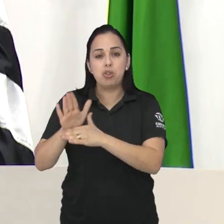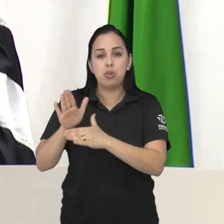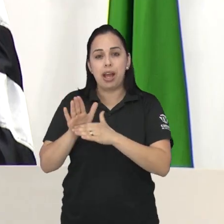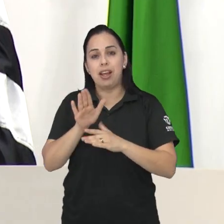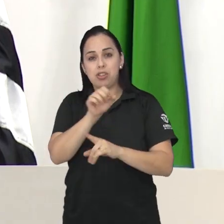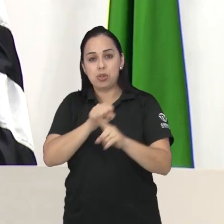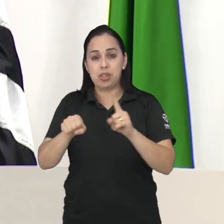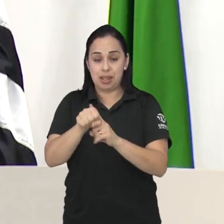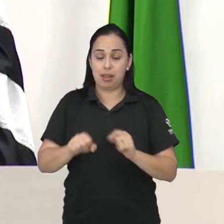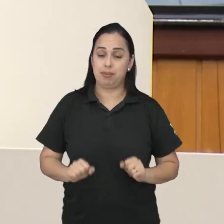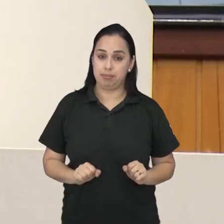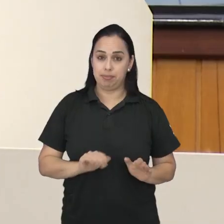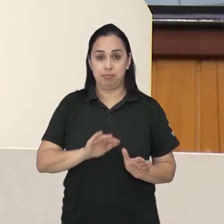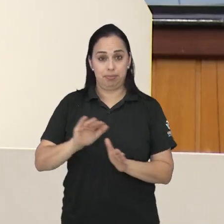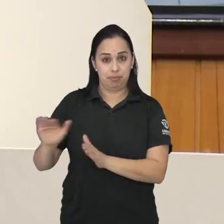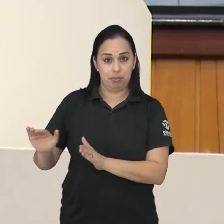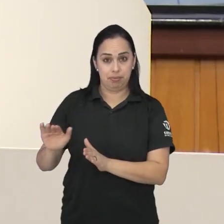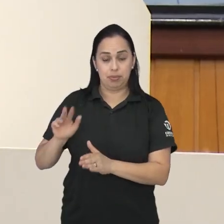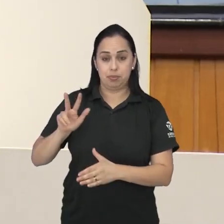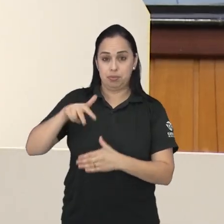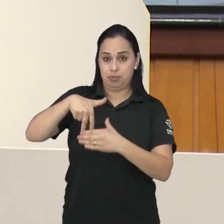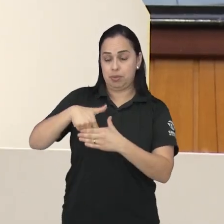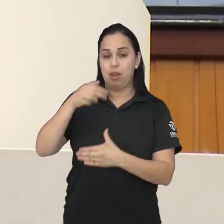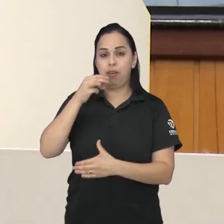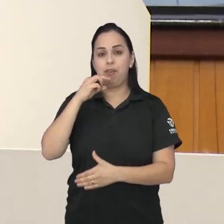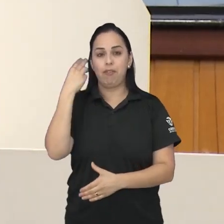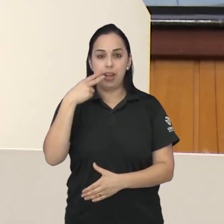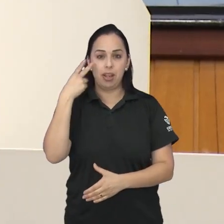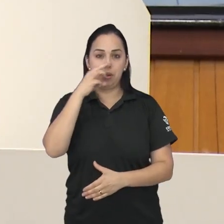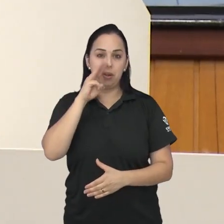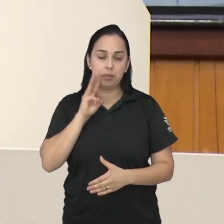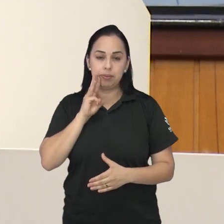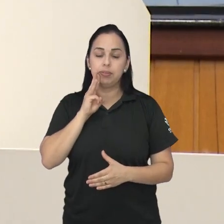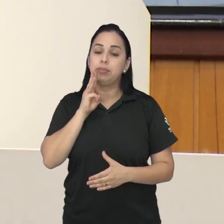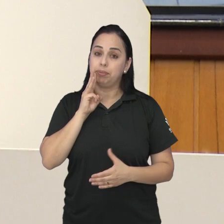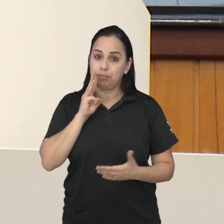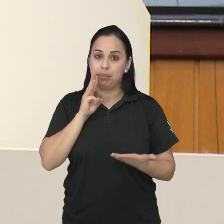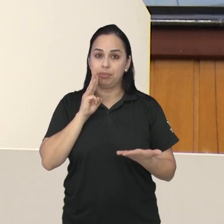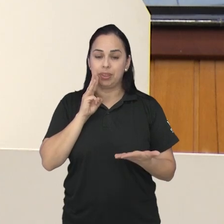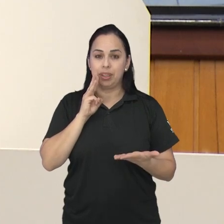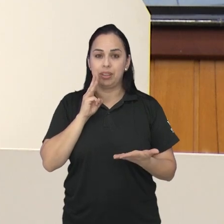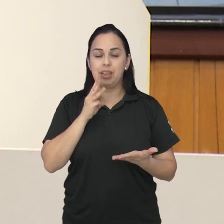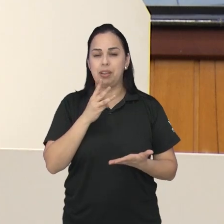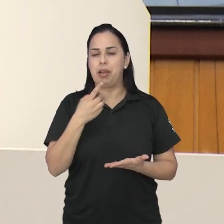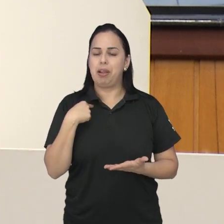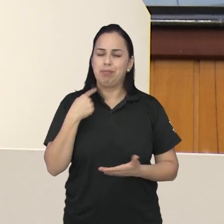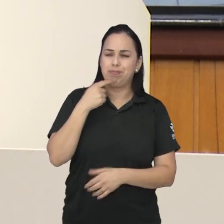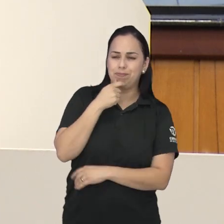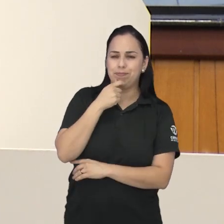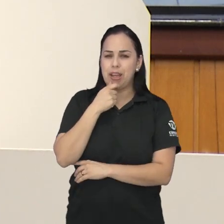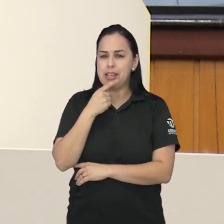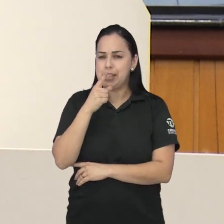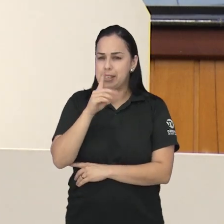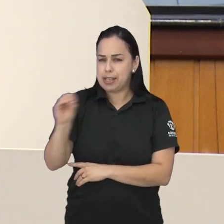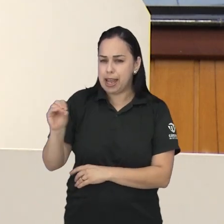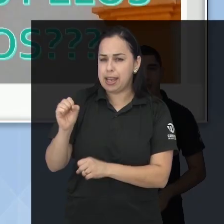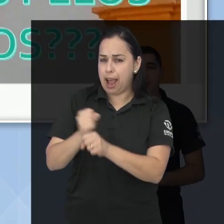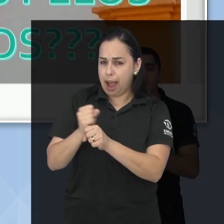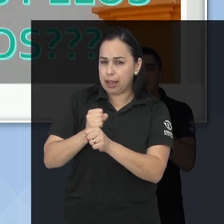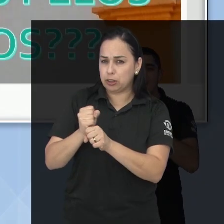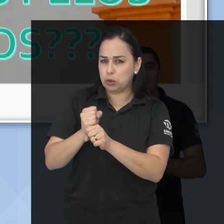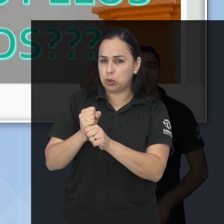de causas sociais. Na tribuna, o vereador Walter Hayashi questionou o centenário do mercado